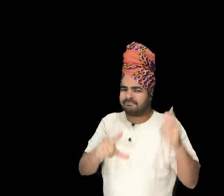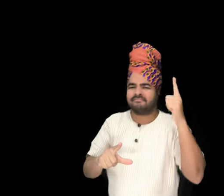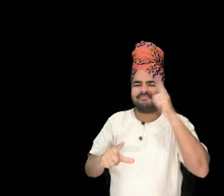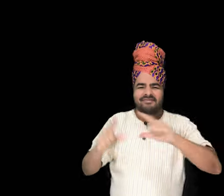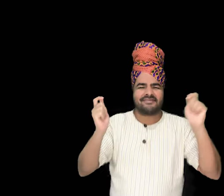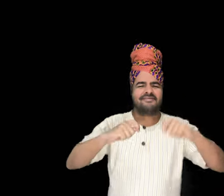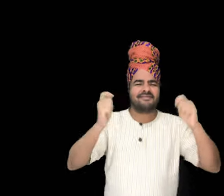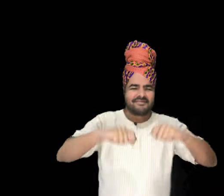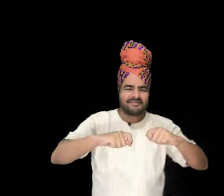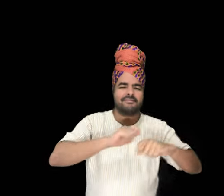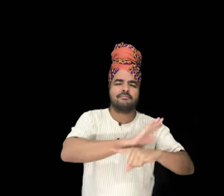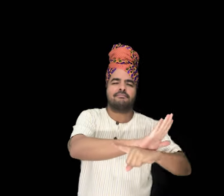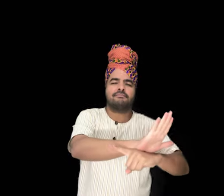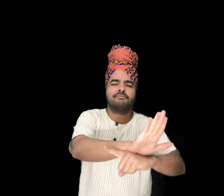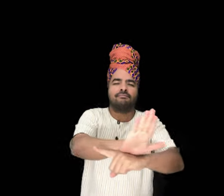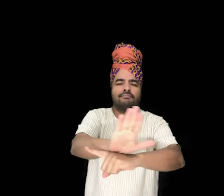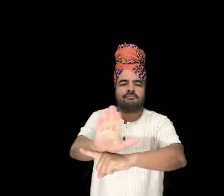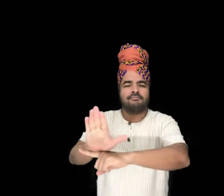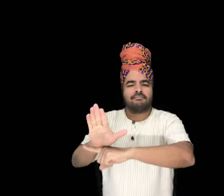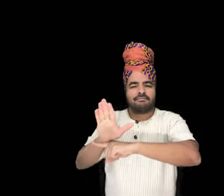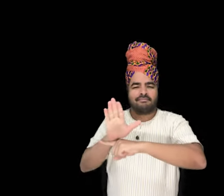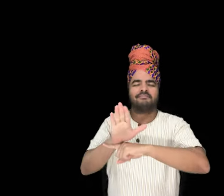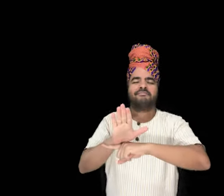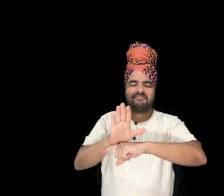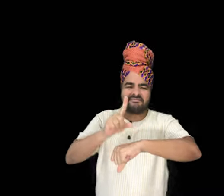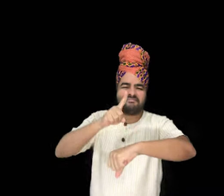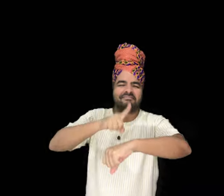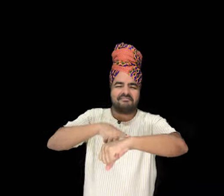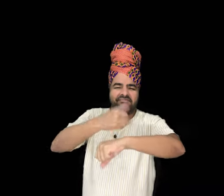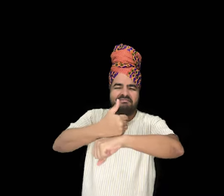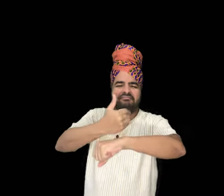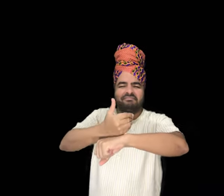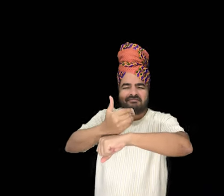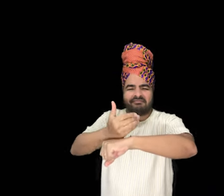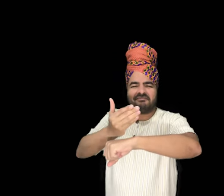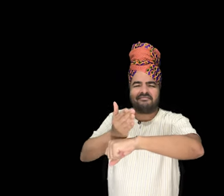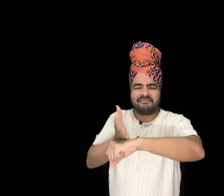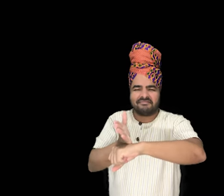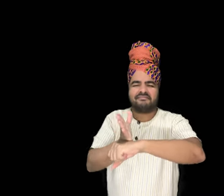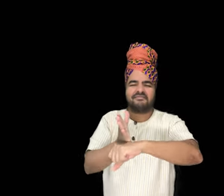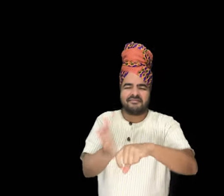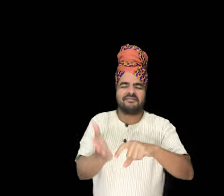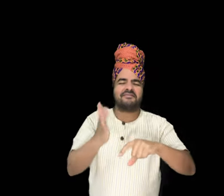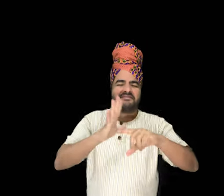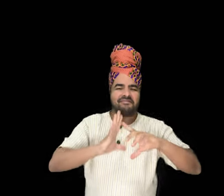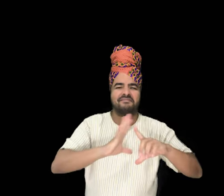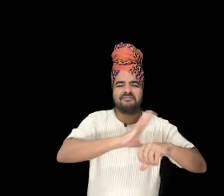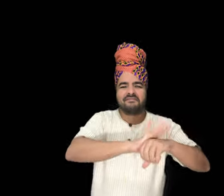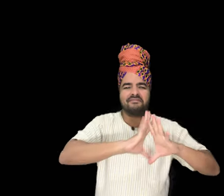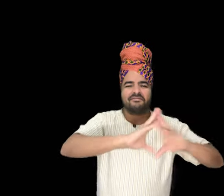tempo tempo mas há um tempo tempo tempo para